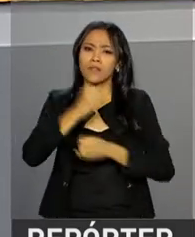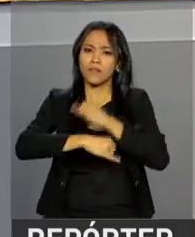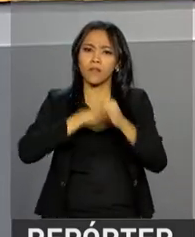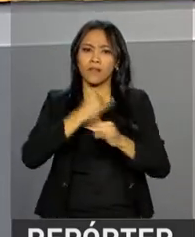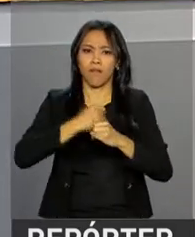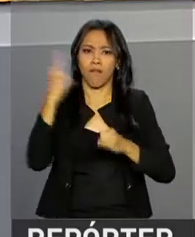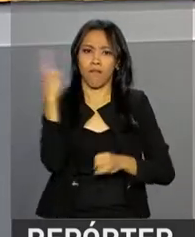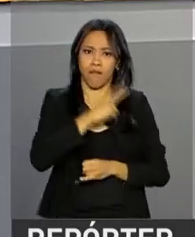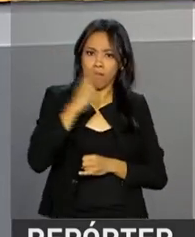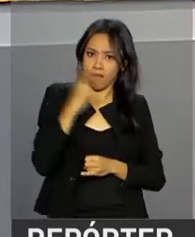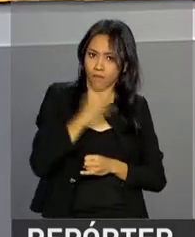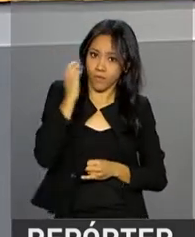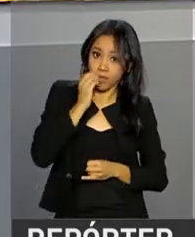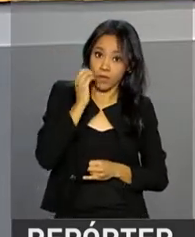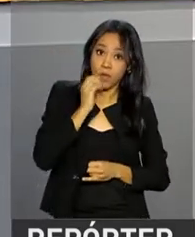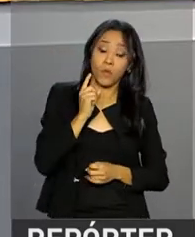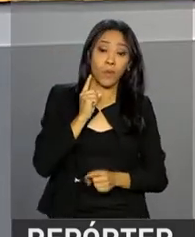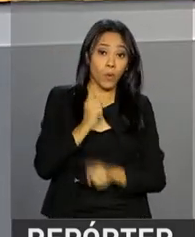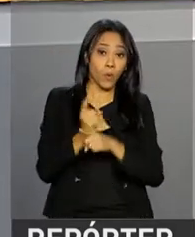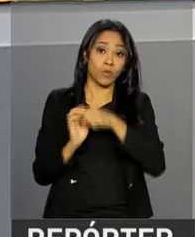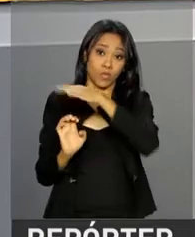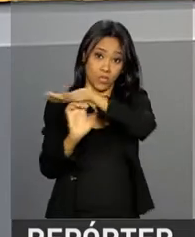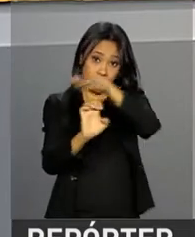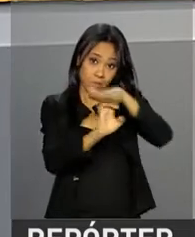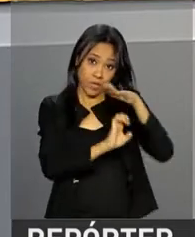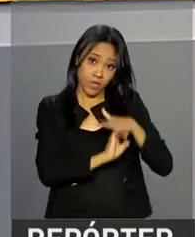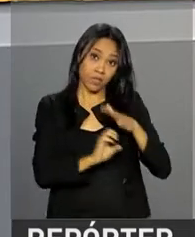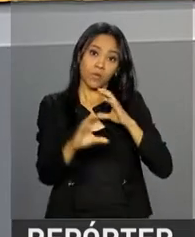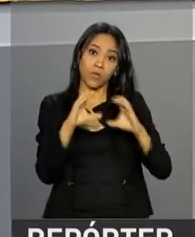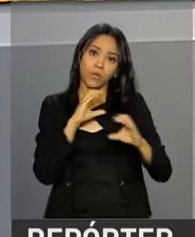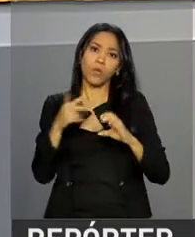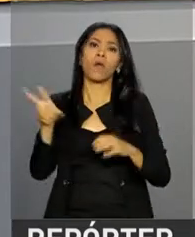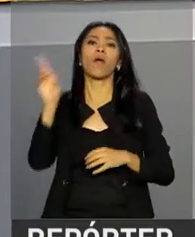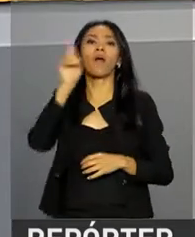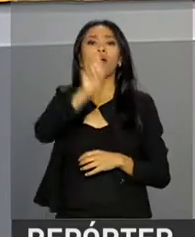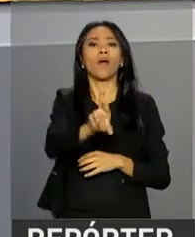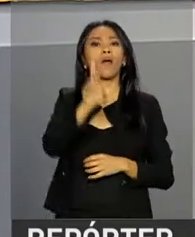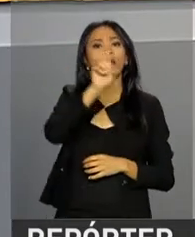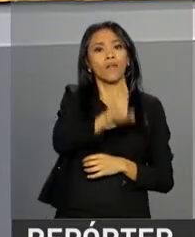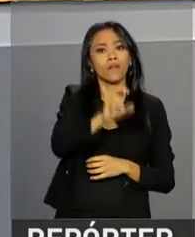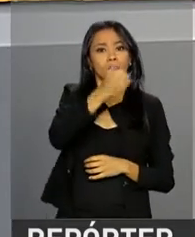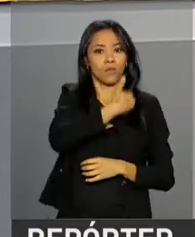para os celulares. O encontro de empresas de telecomunicações com representantes do governo em